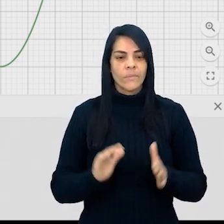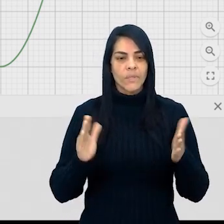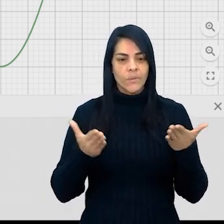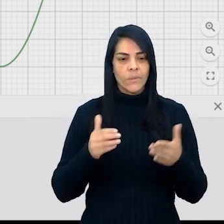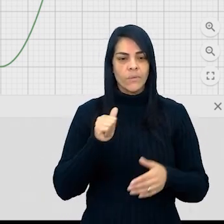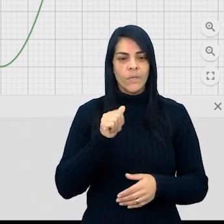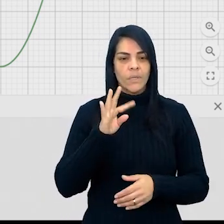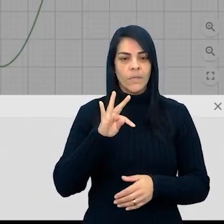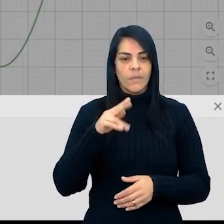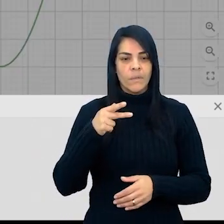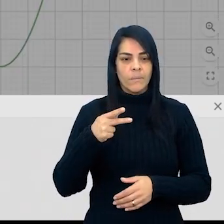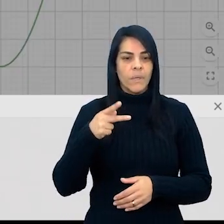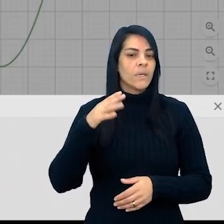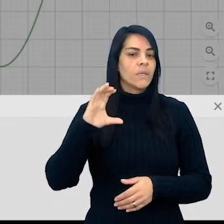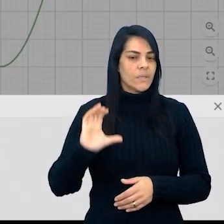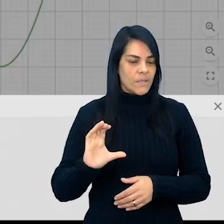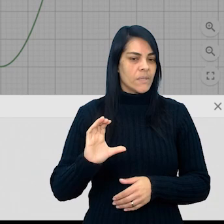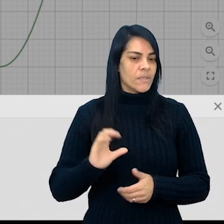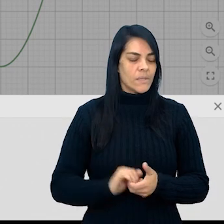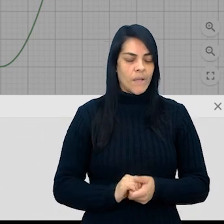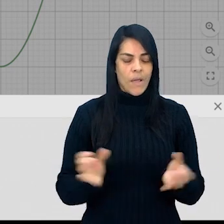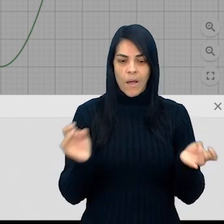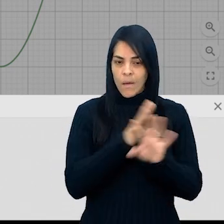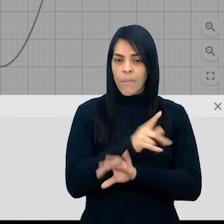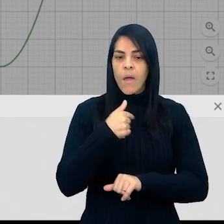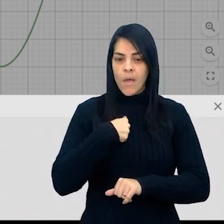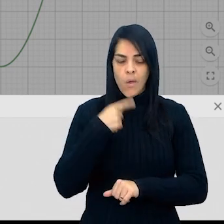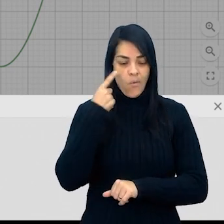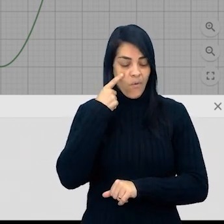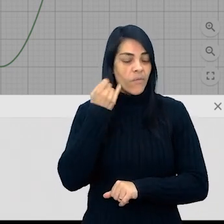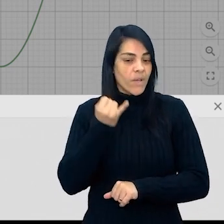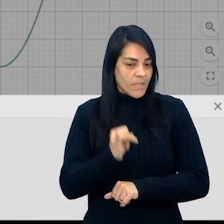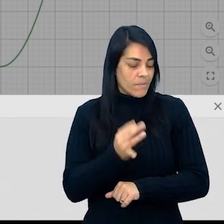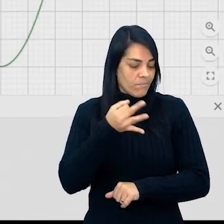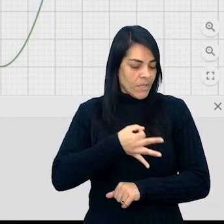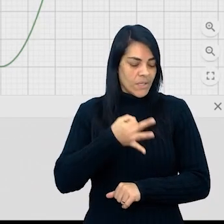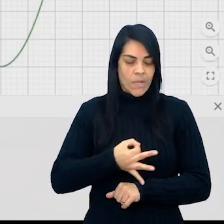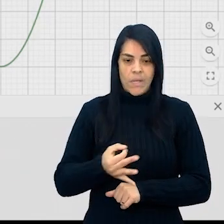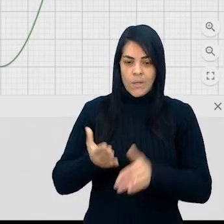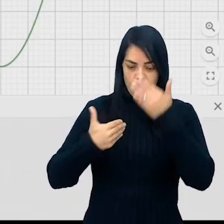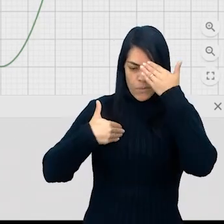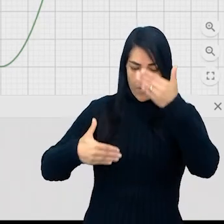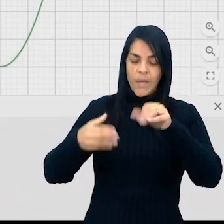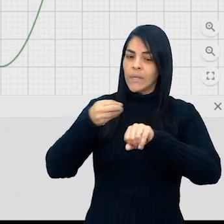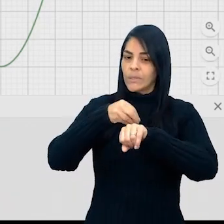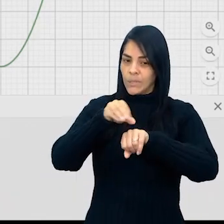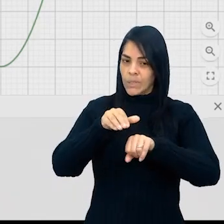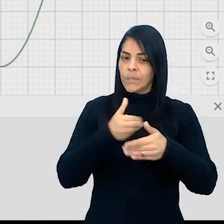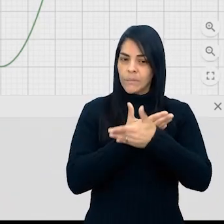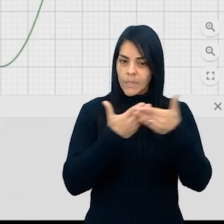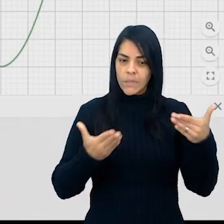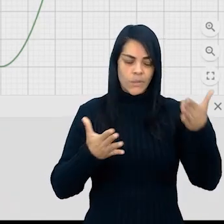vou pegar minha calculadora do Windows e vou fazer a verificação. Muito obrigada, muito professor, obrigado. pela contribuição. Muito obrigado mesmo, porque eu não